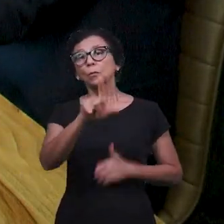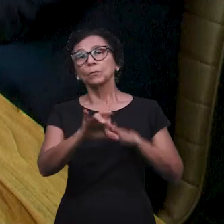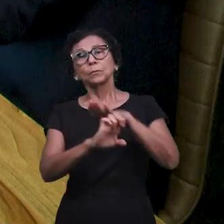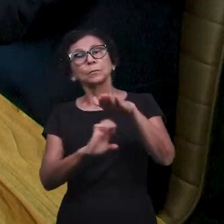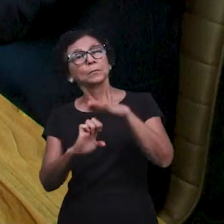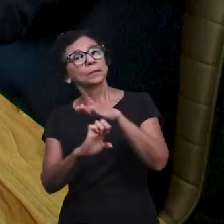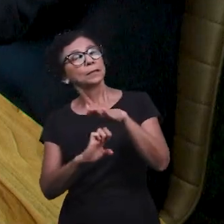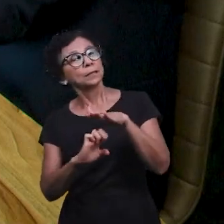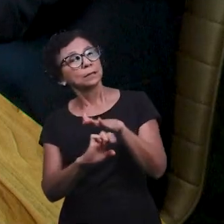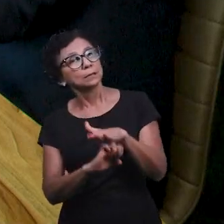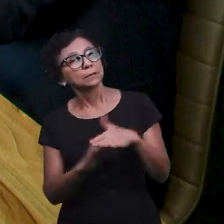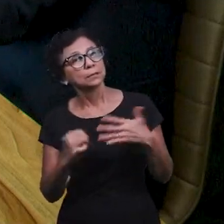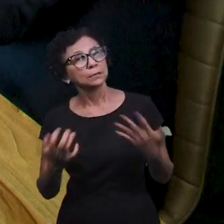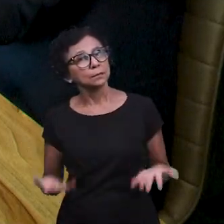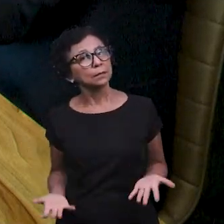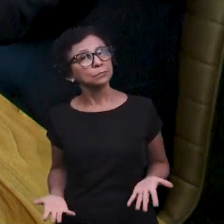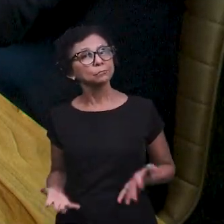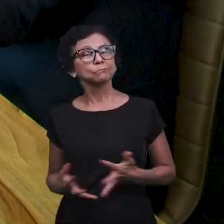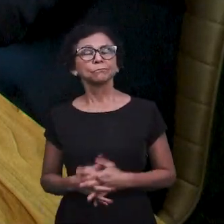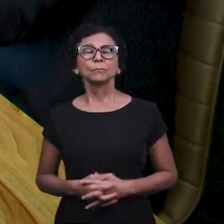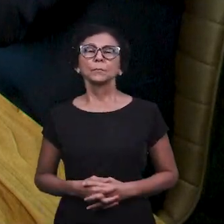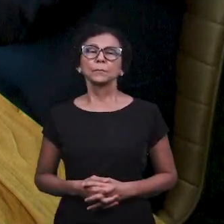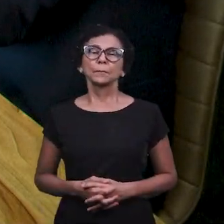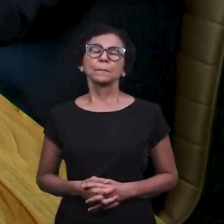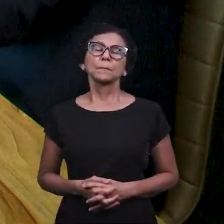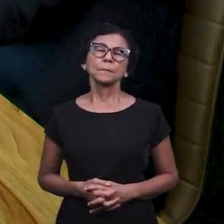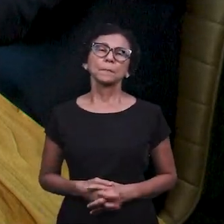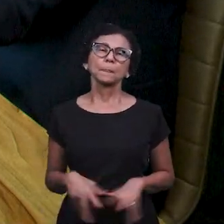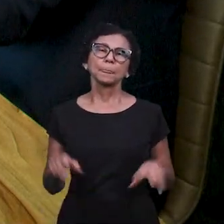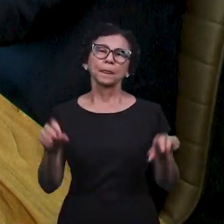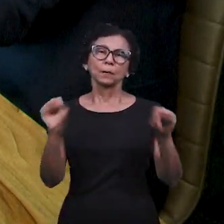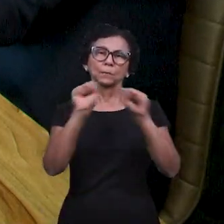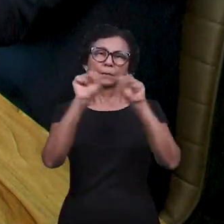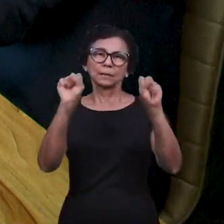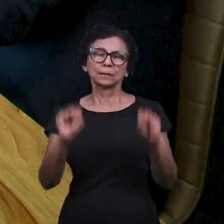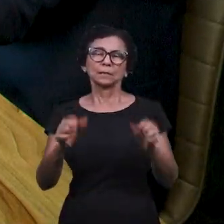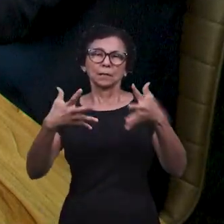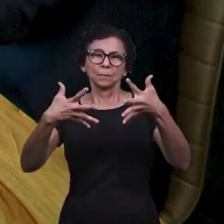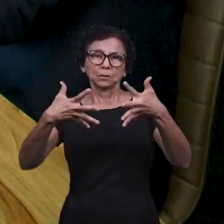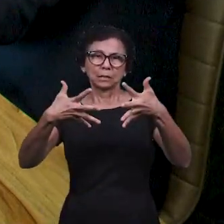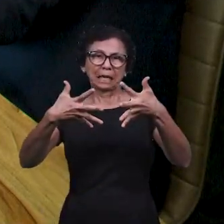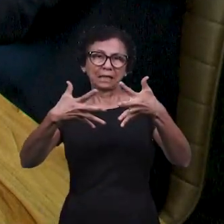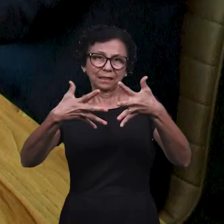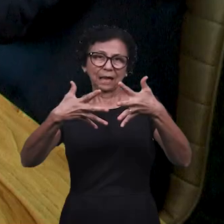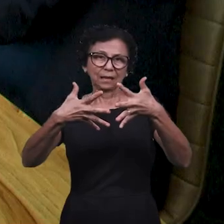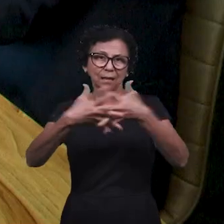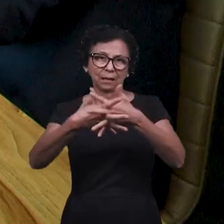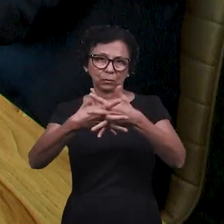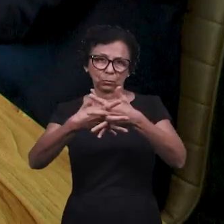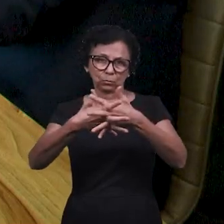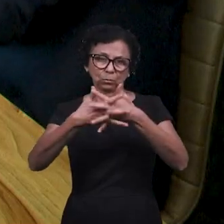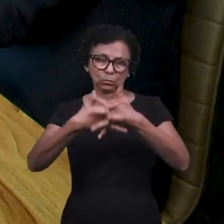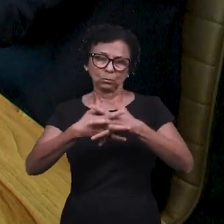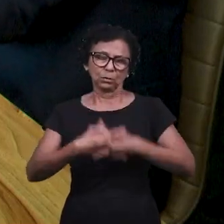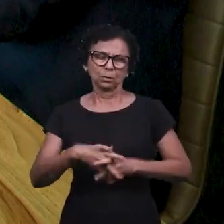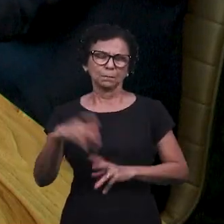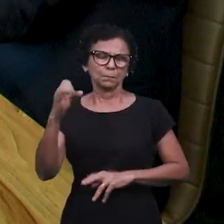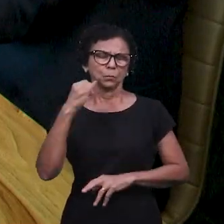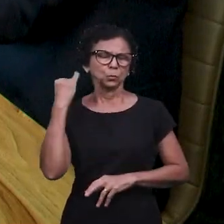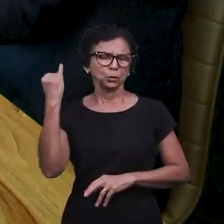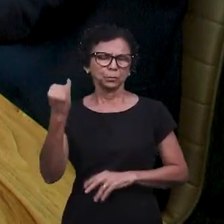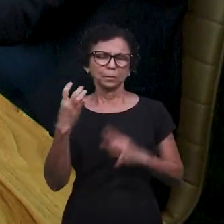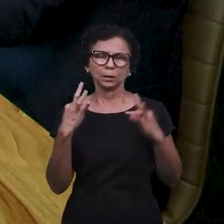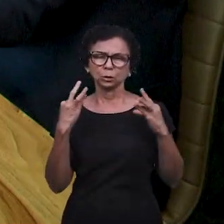certamente, é hoje um sistema, os programas de compliance hoje são importantíssimos, não só para os grandes, mas também para os